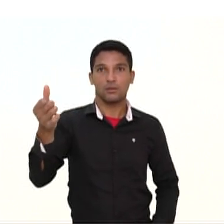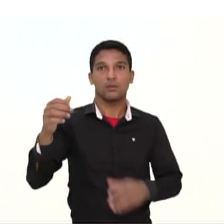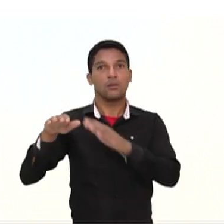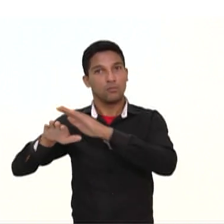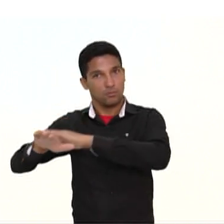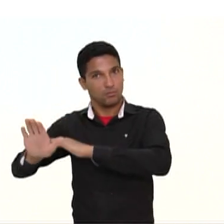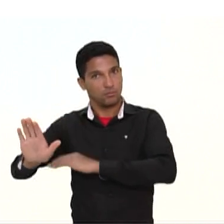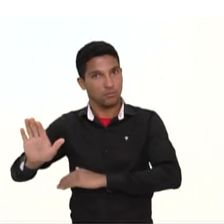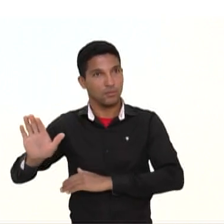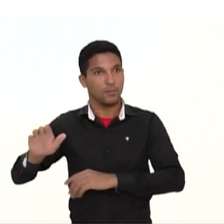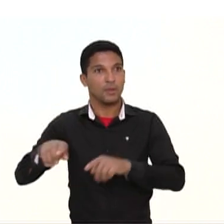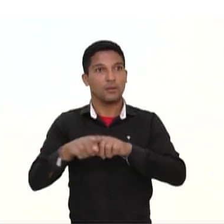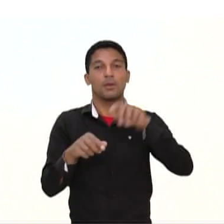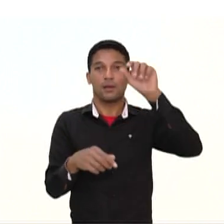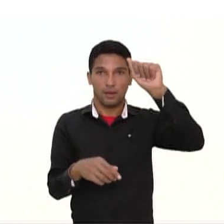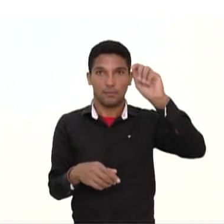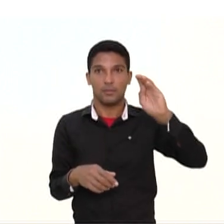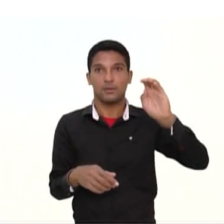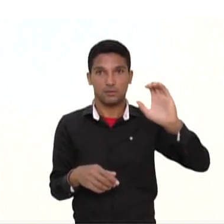de Bhaskara, tá?